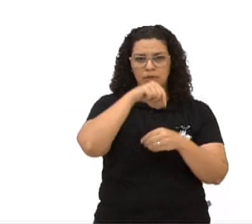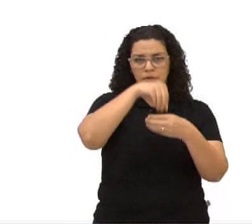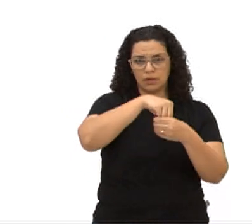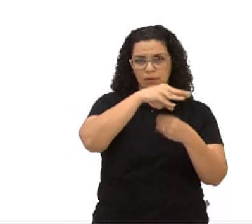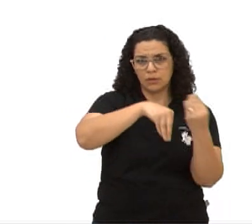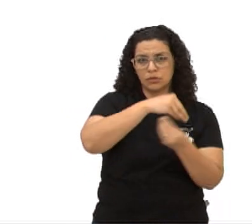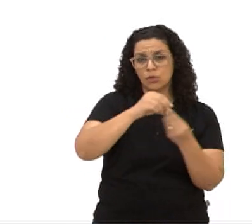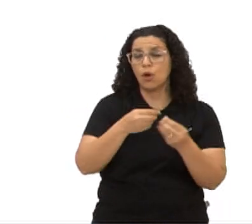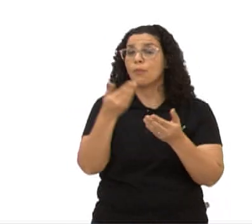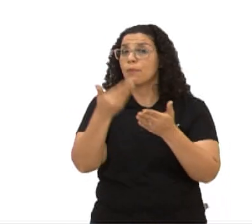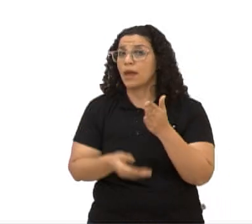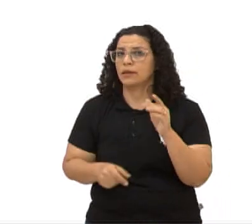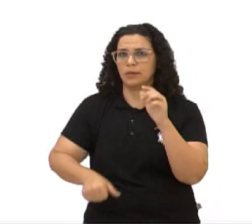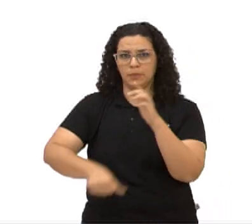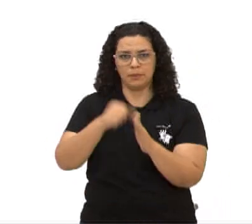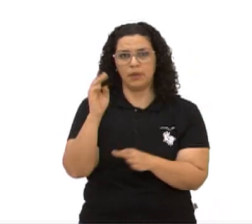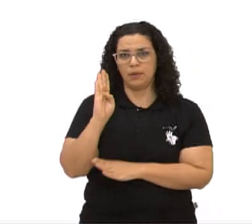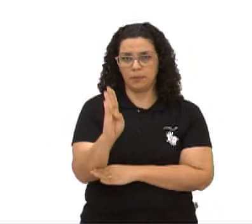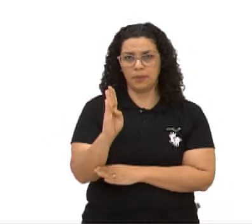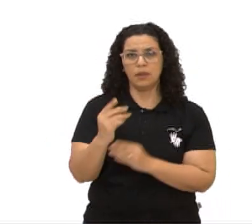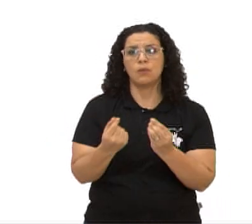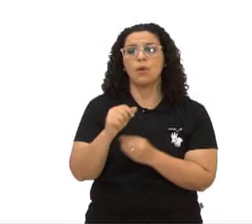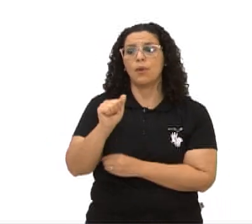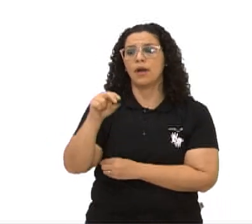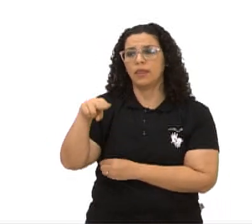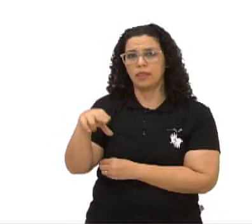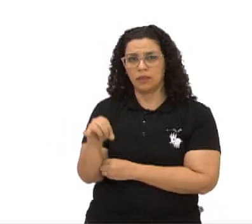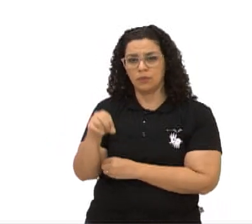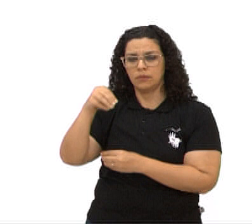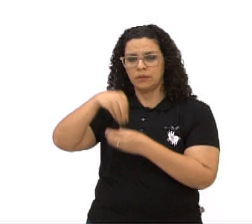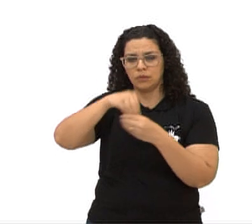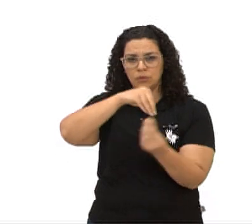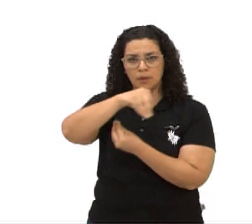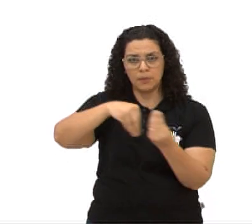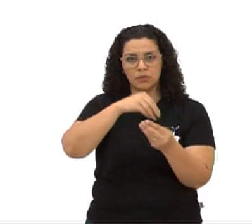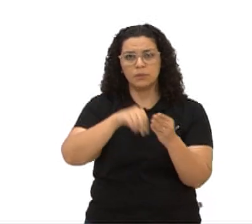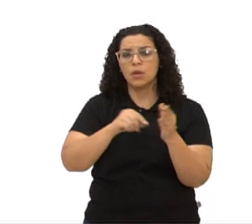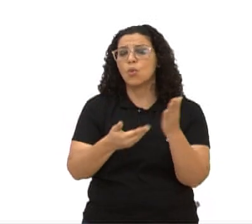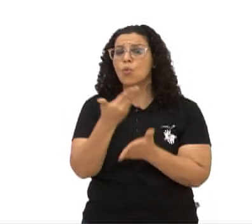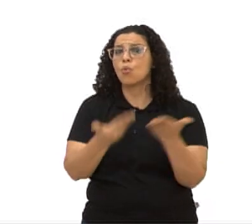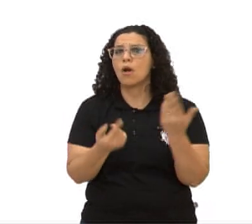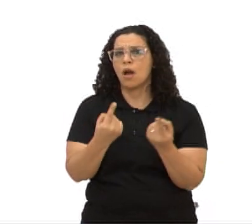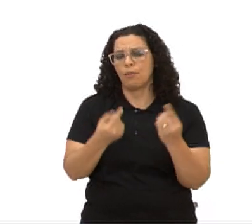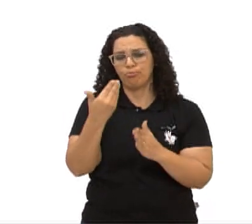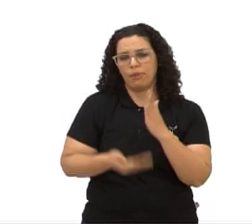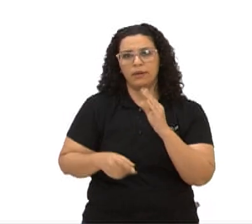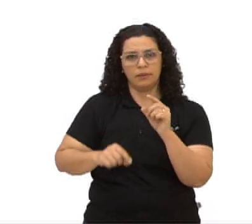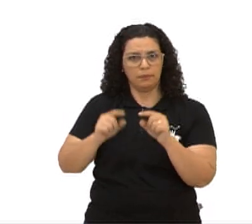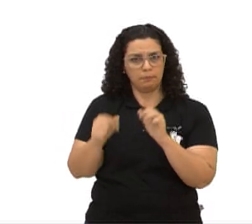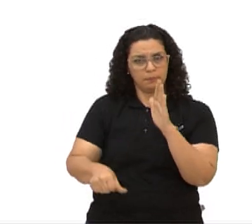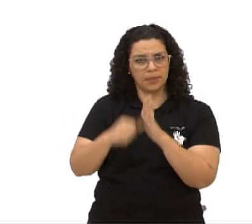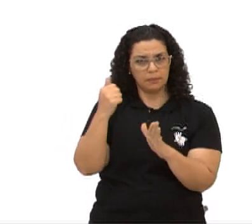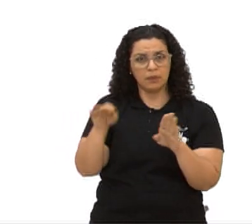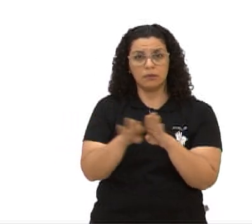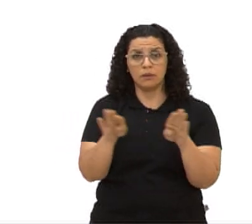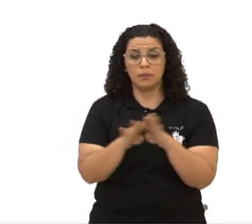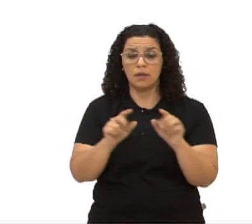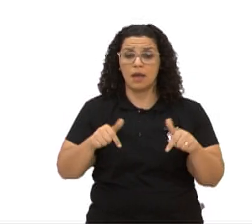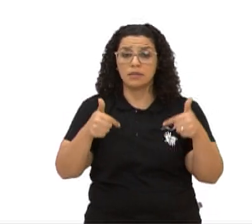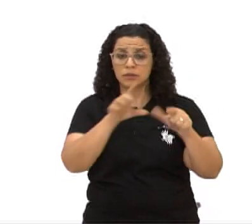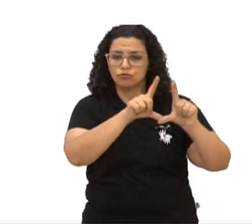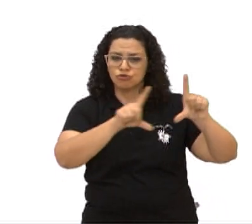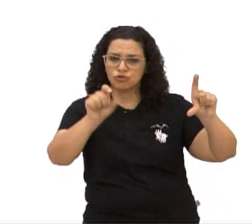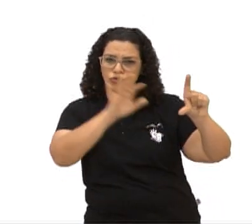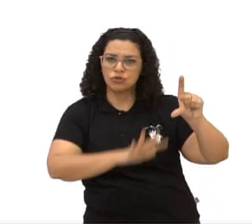se descarrega primeiro. Letra B, os ânions presentes na solução e qual deles se descarrega primeiro. E a reação global